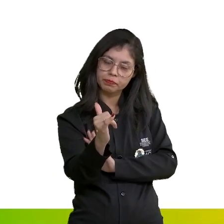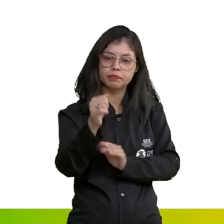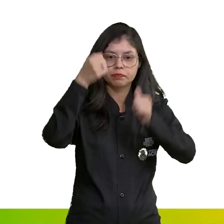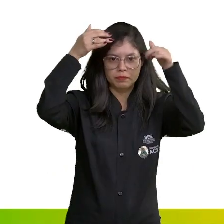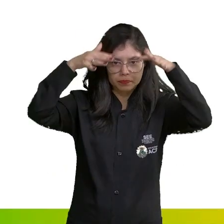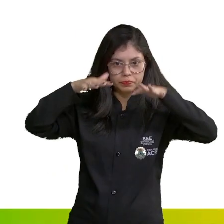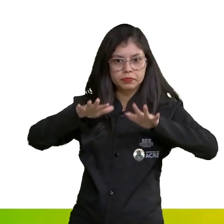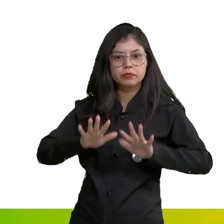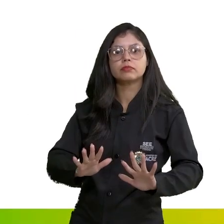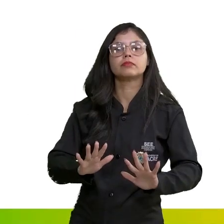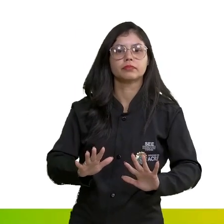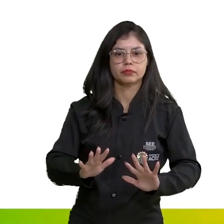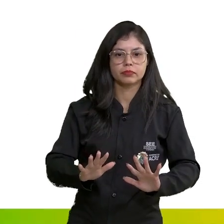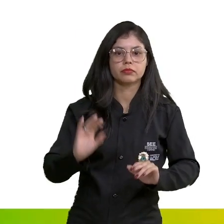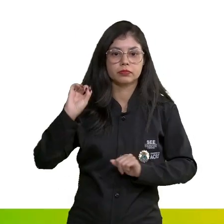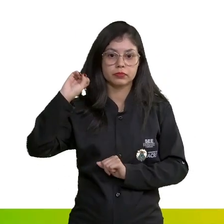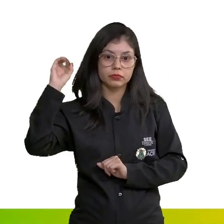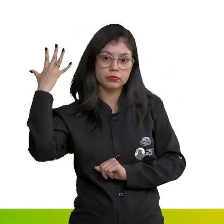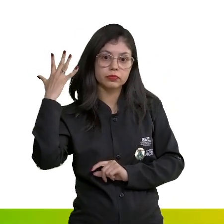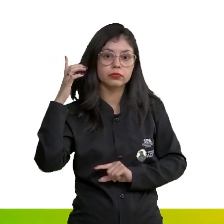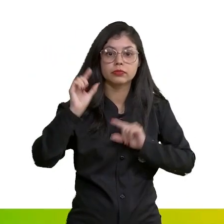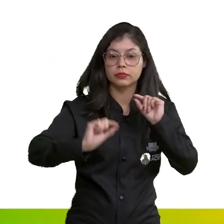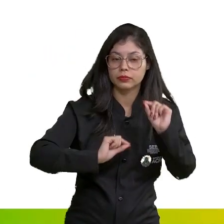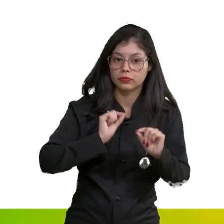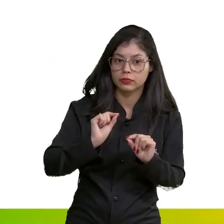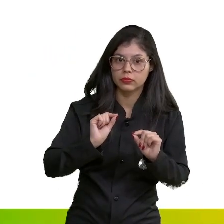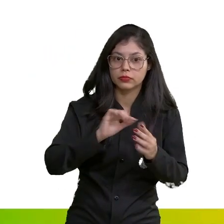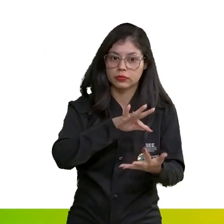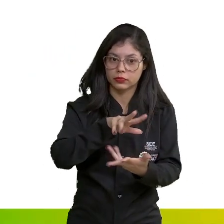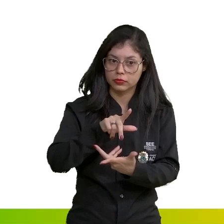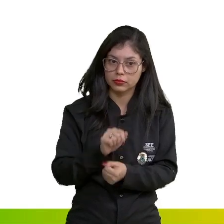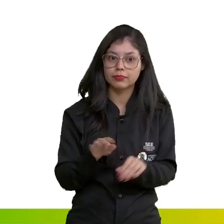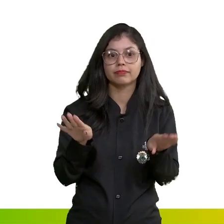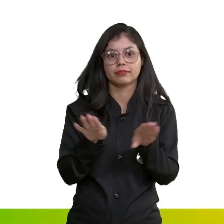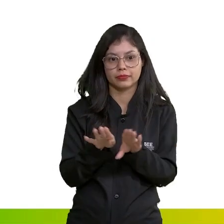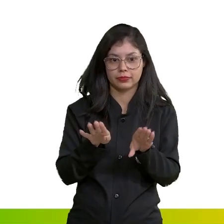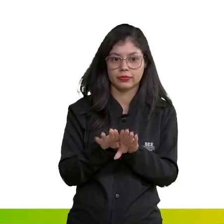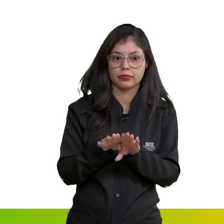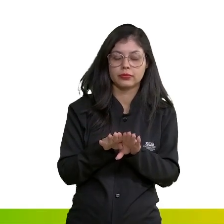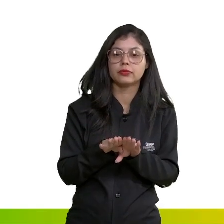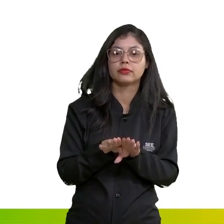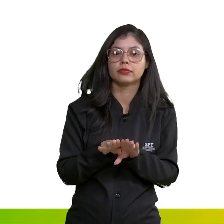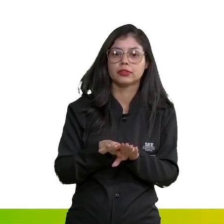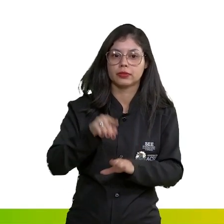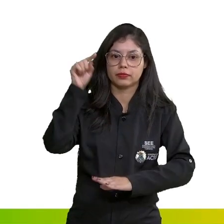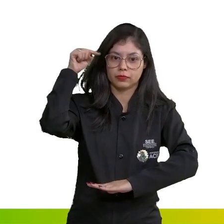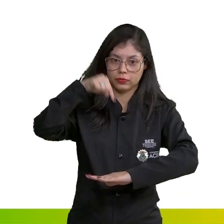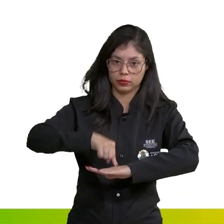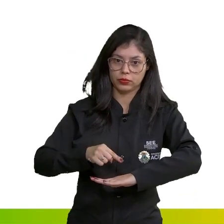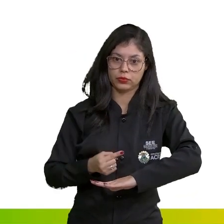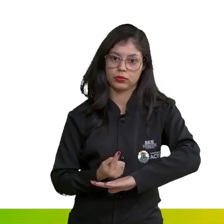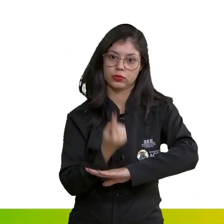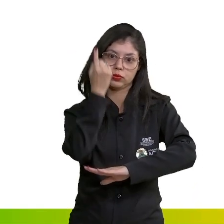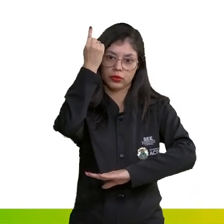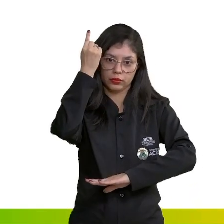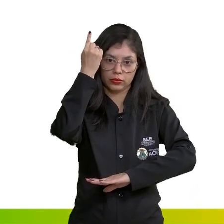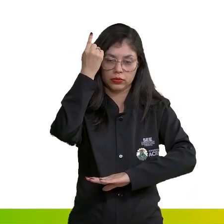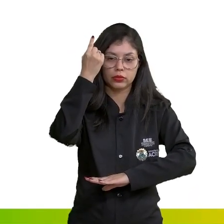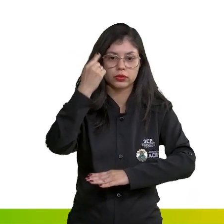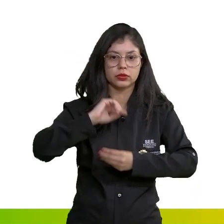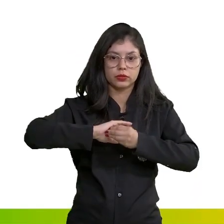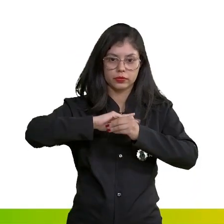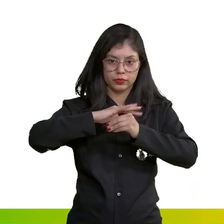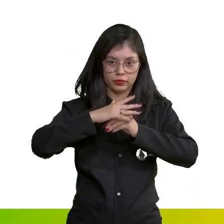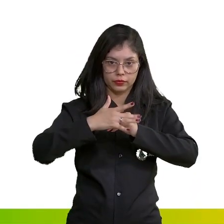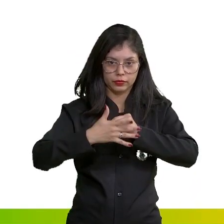natural, né? Acontece que essa Terra, ela também remite, né? Ela lança essa energia para fora da